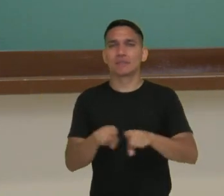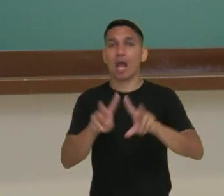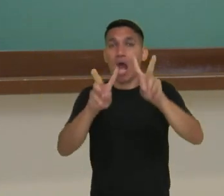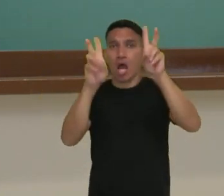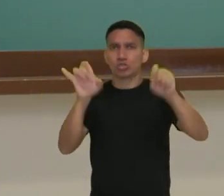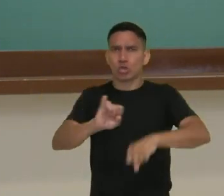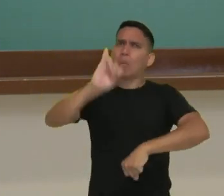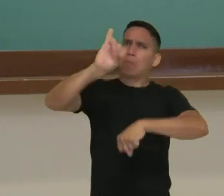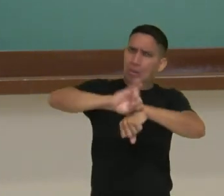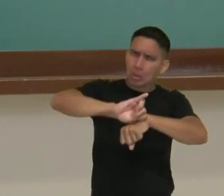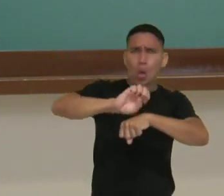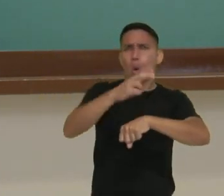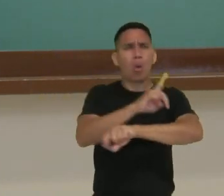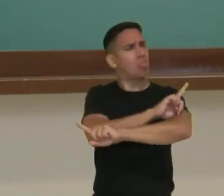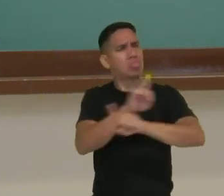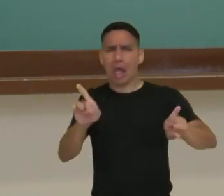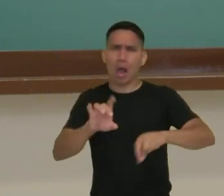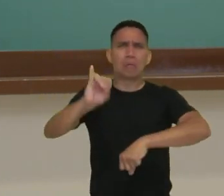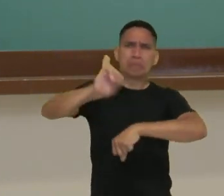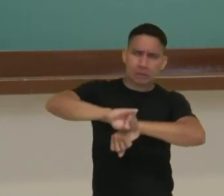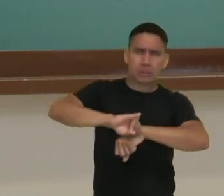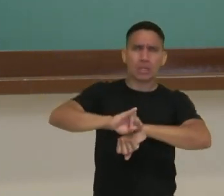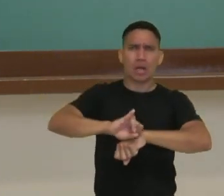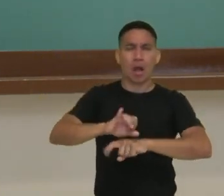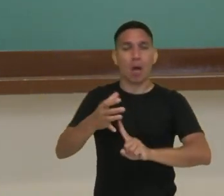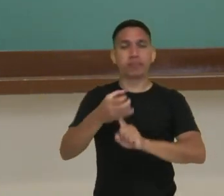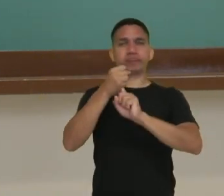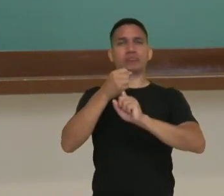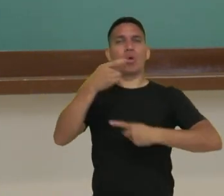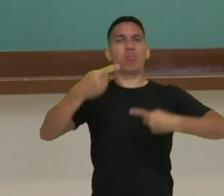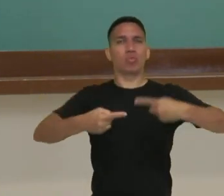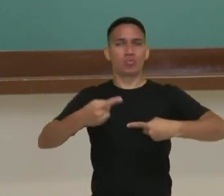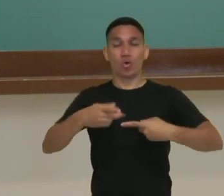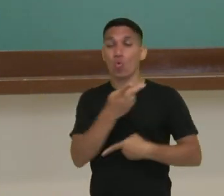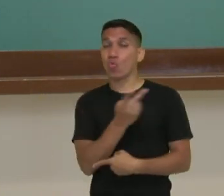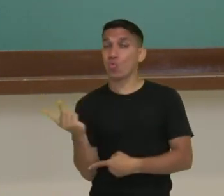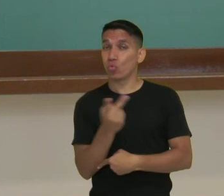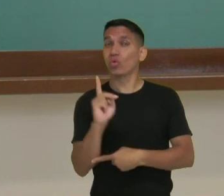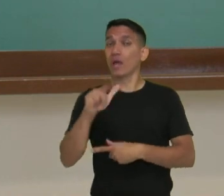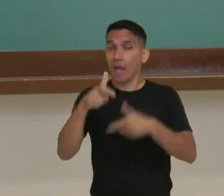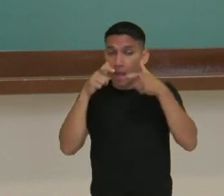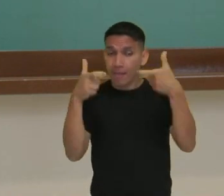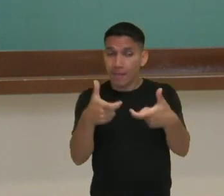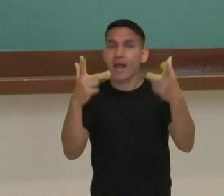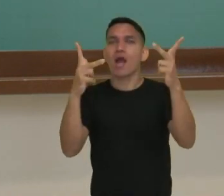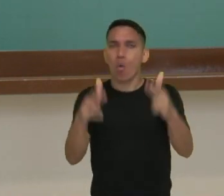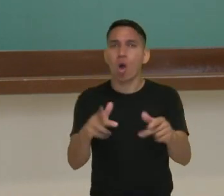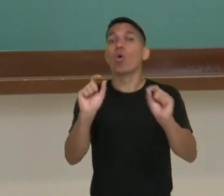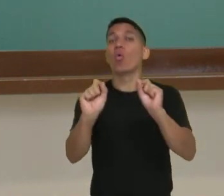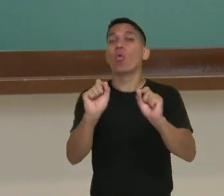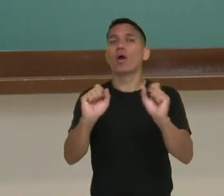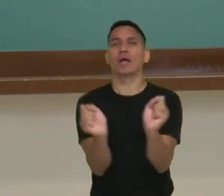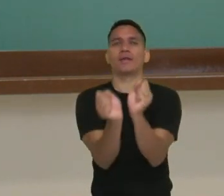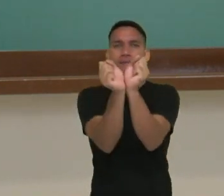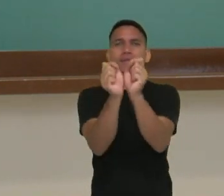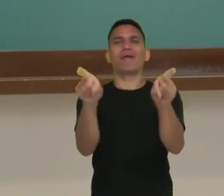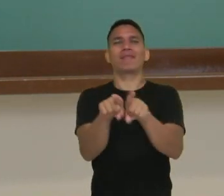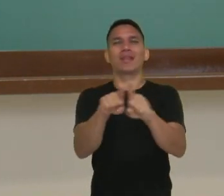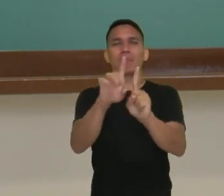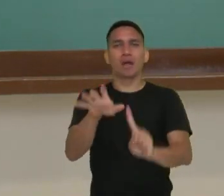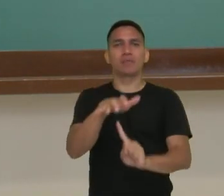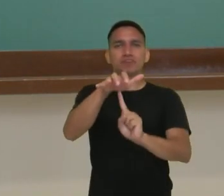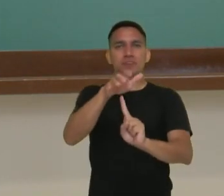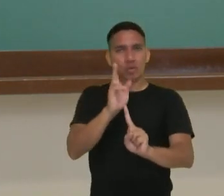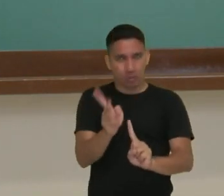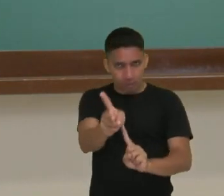não centralização política, eles tinham interesses iguais, que eles eram escravistas e monarquistas. A gente vai ver